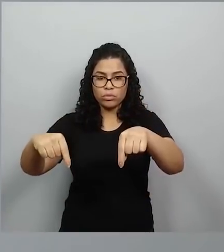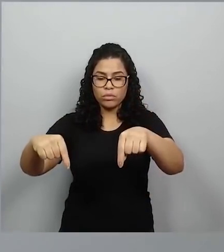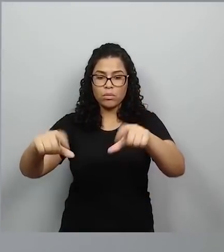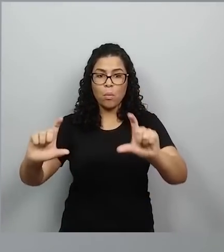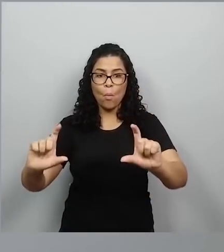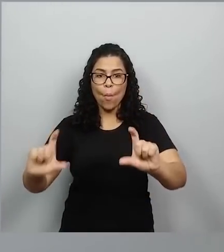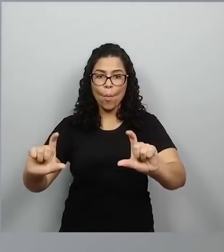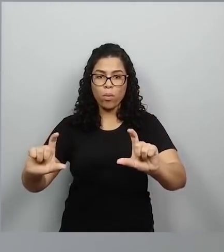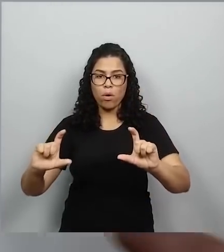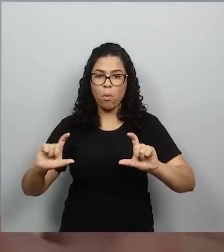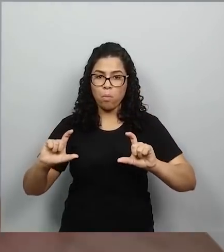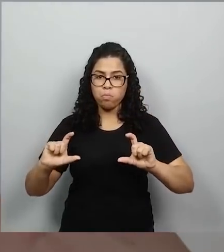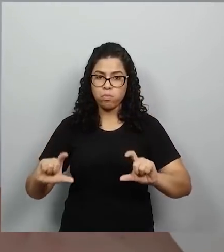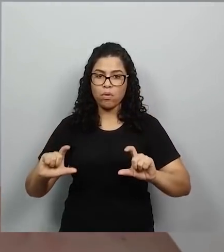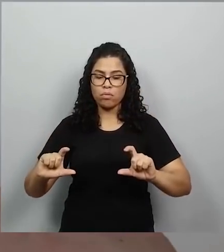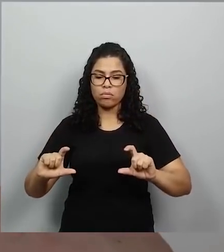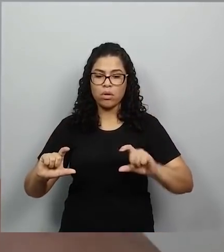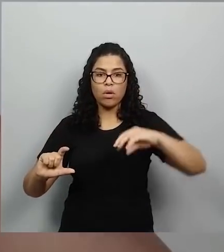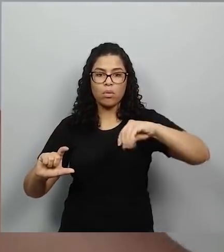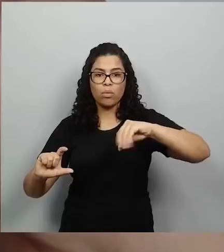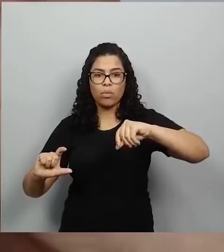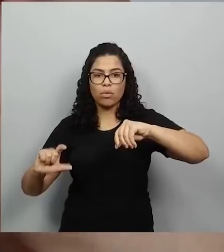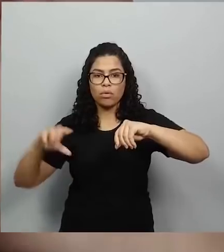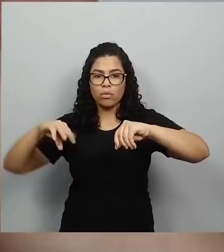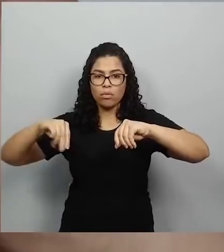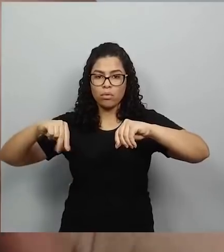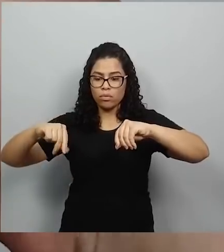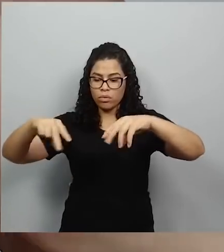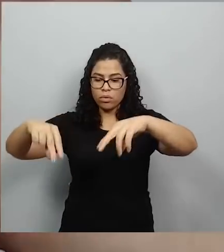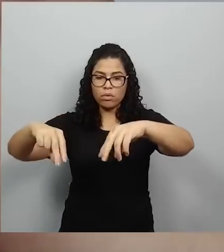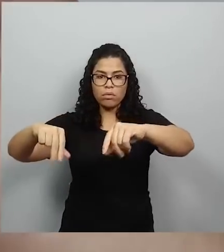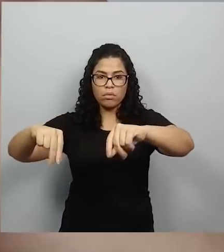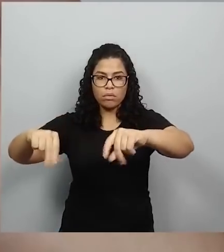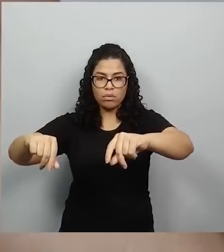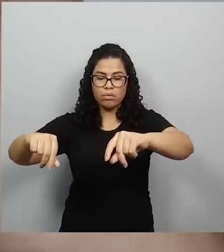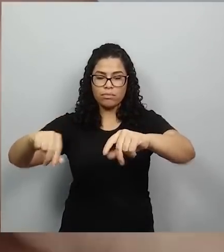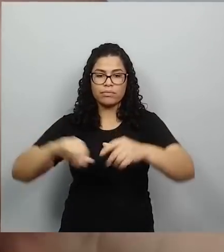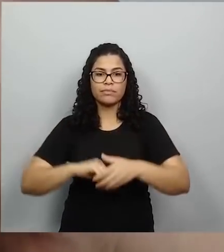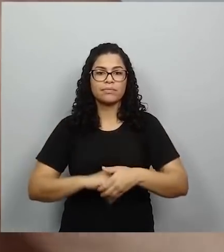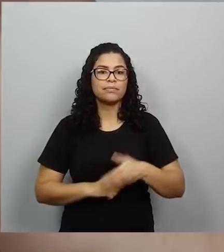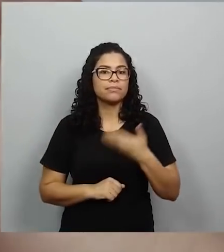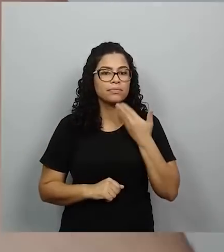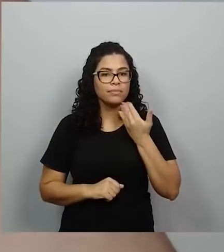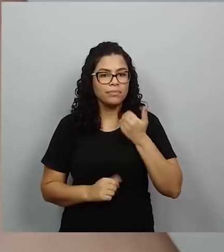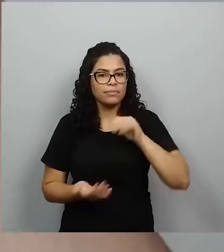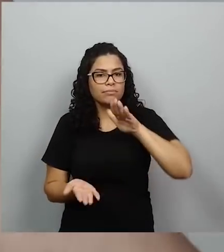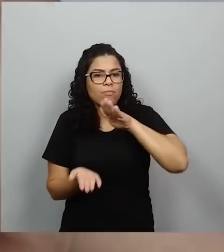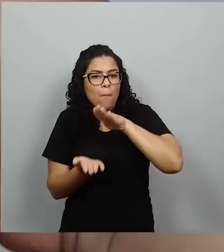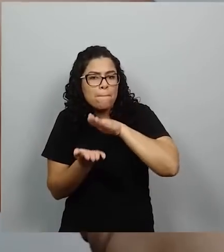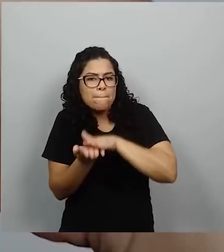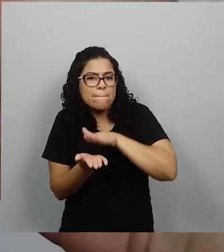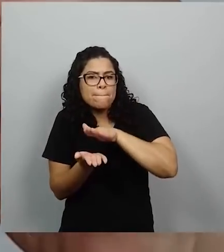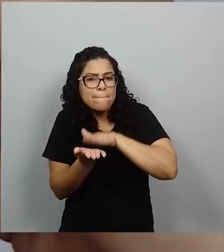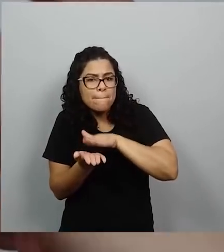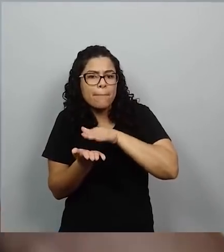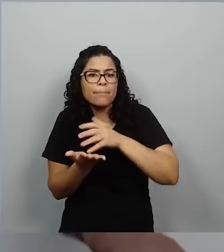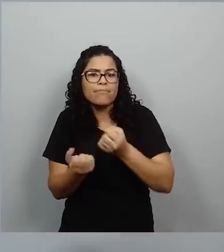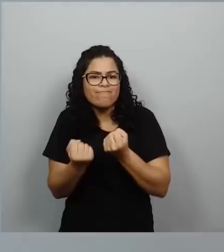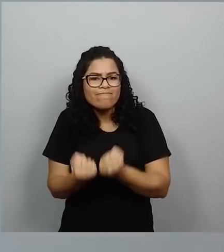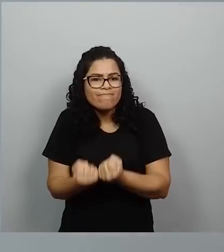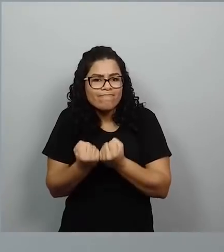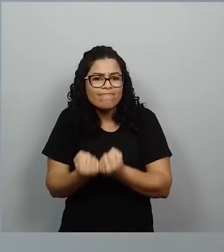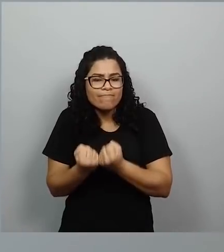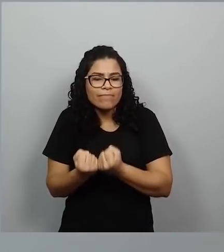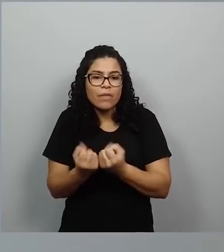parafusos bem grandes, 4 arruelinhas e 4 porcas borboleta para fazer bastante pressão na hora